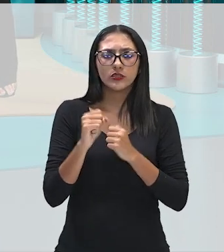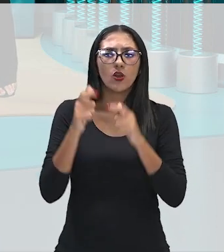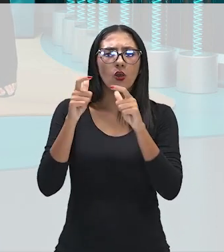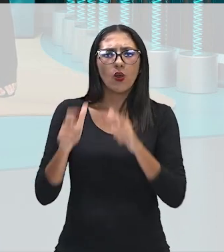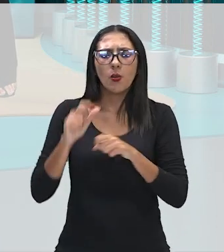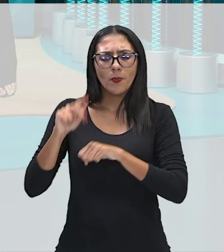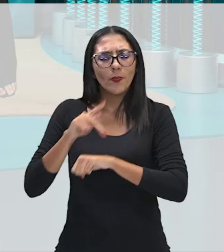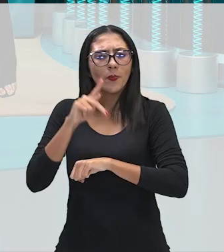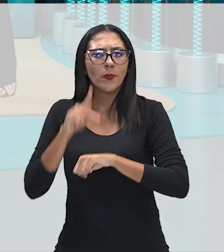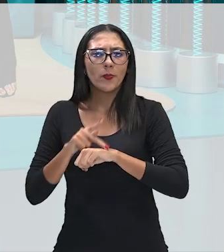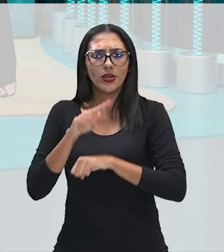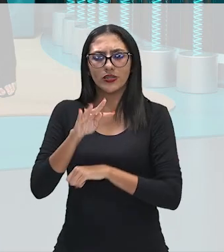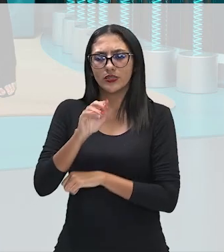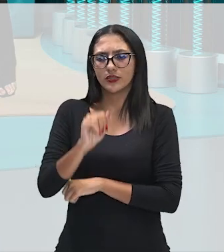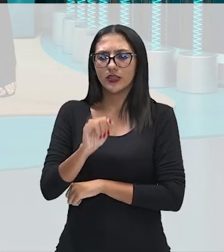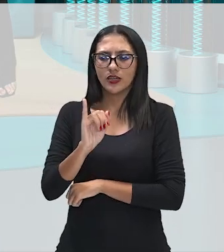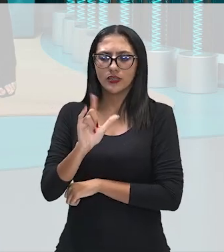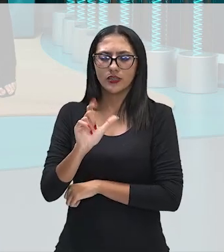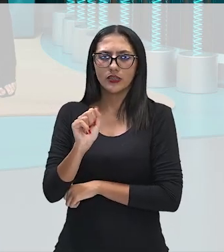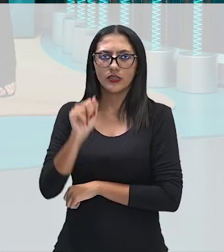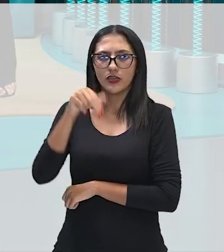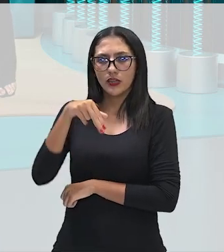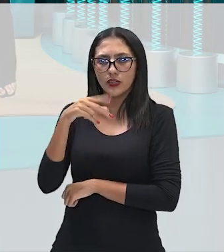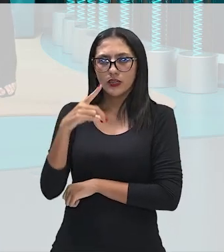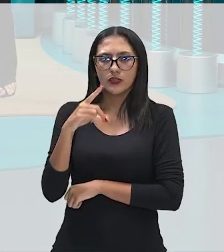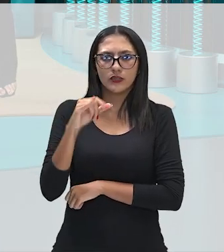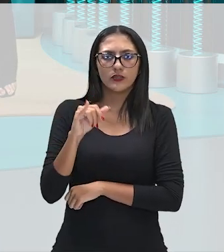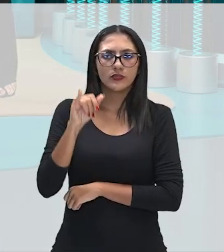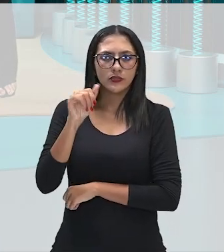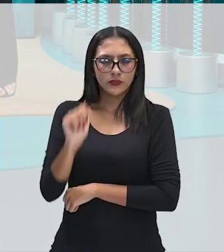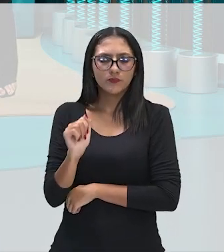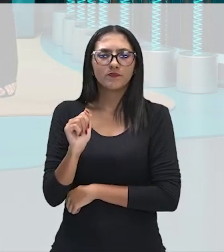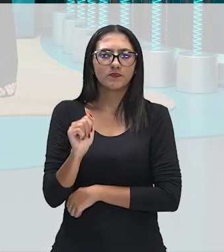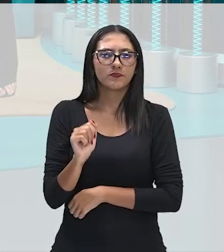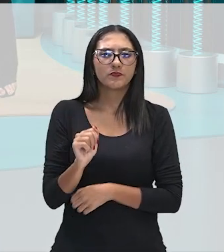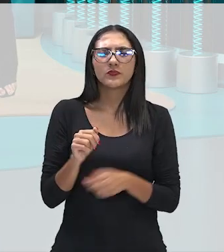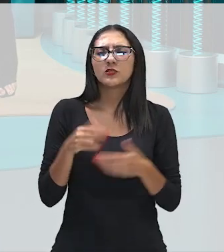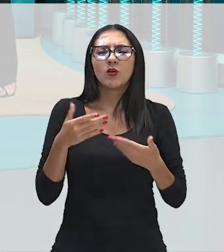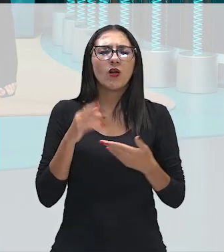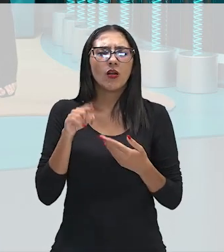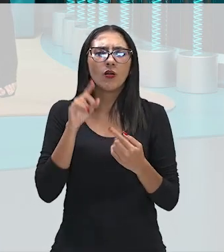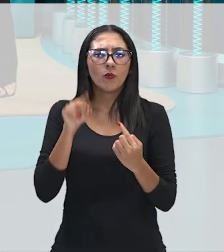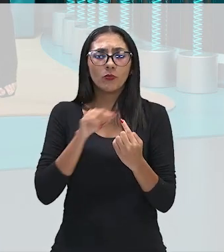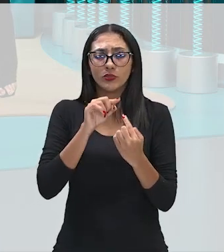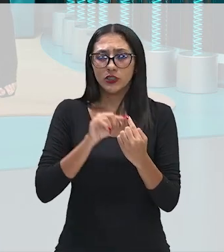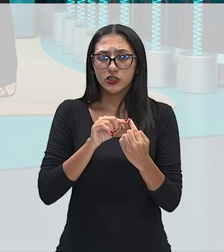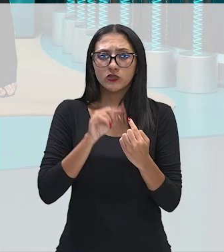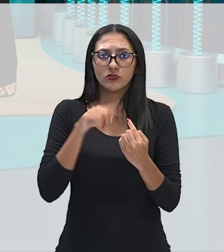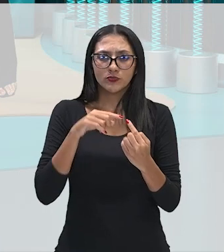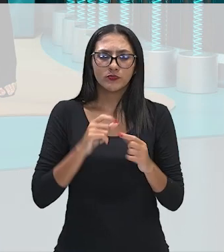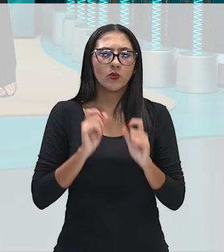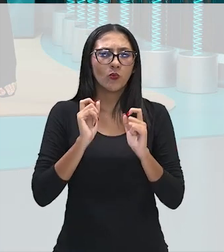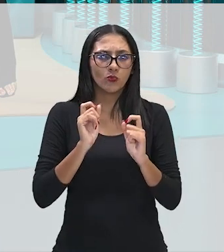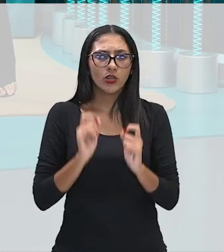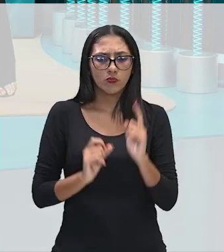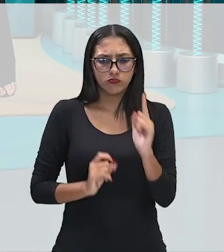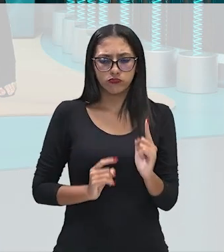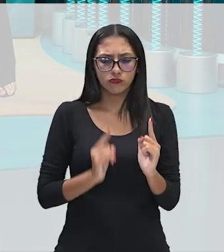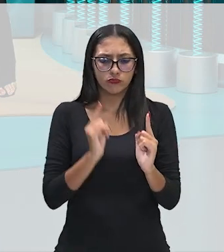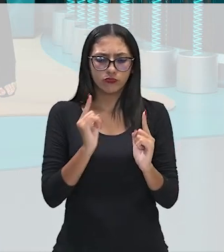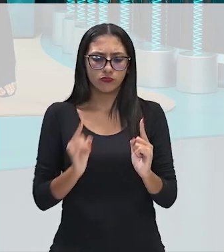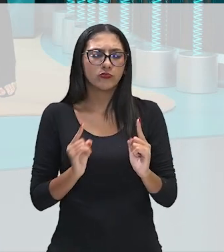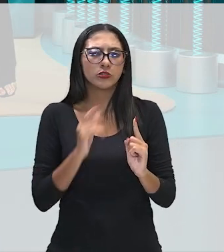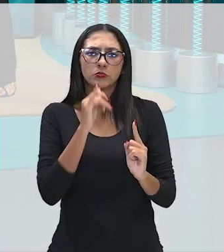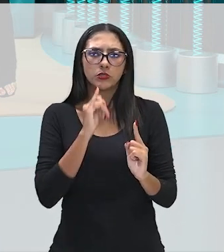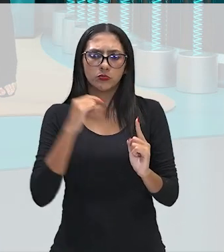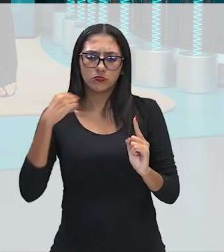ela vem ali da Tailândia. E o objetivo principal desse esporte de combate é nocautear o